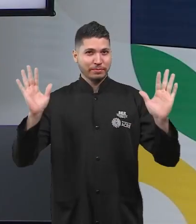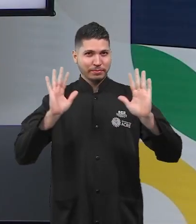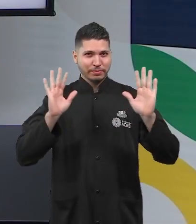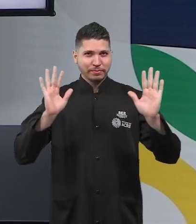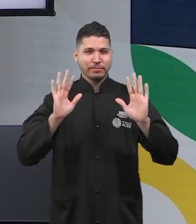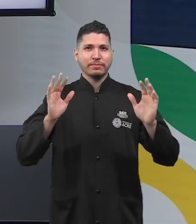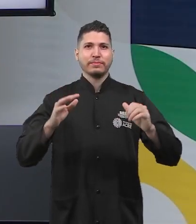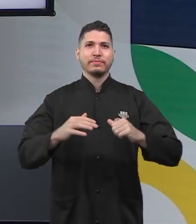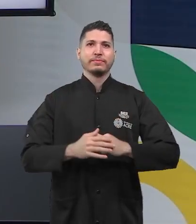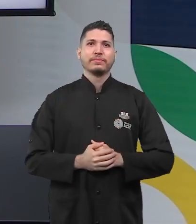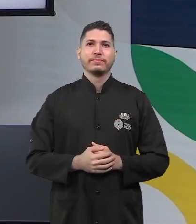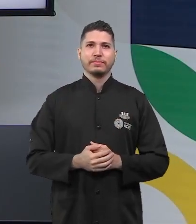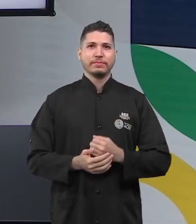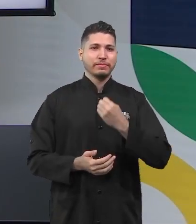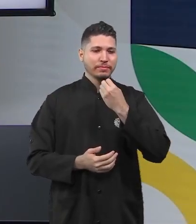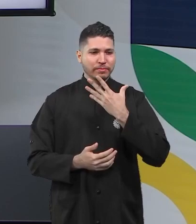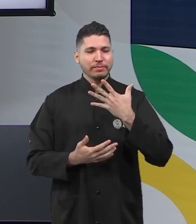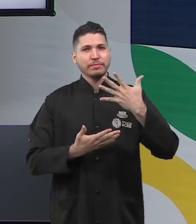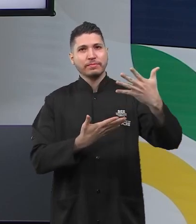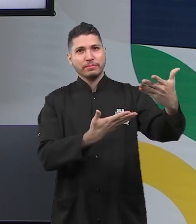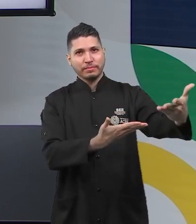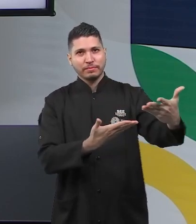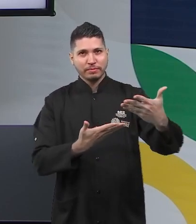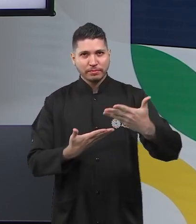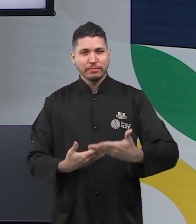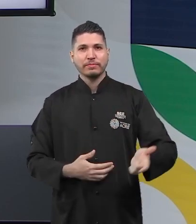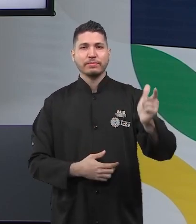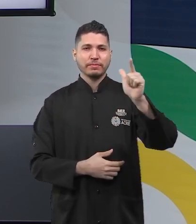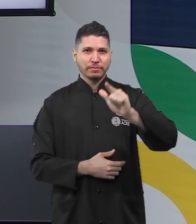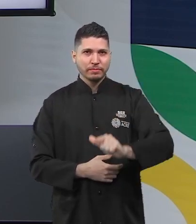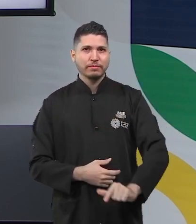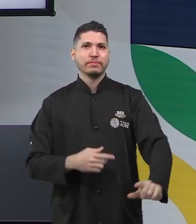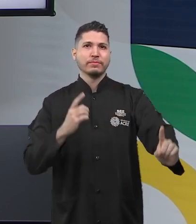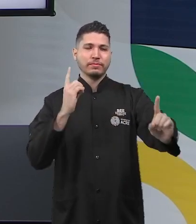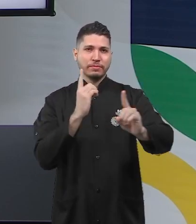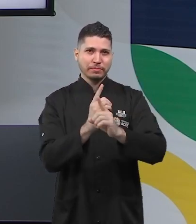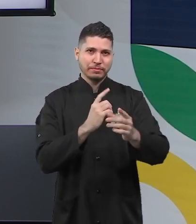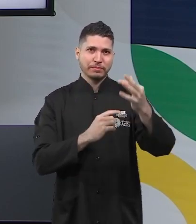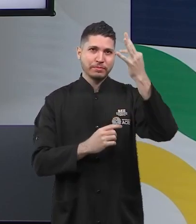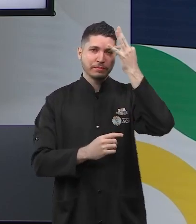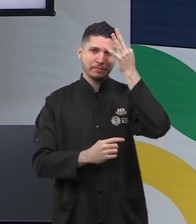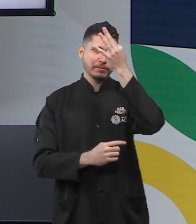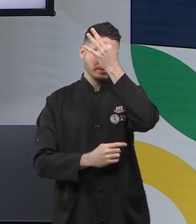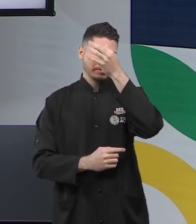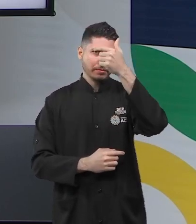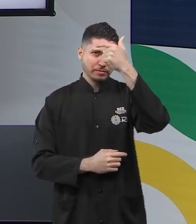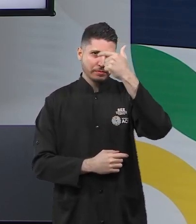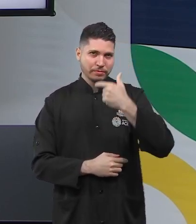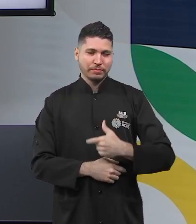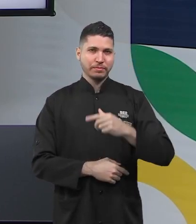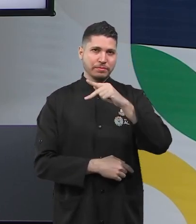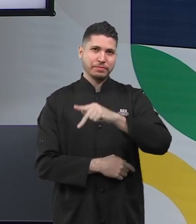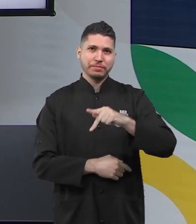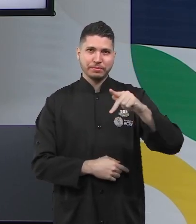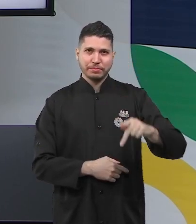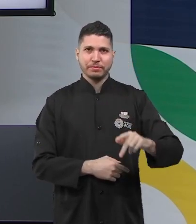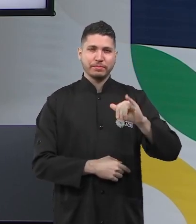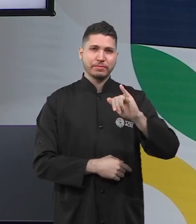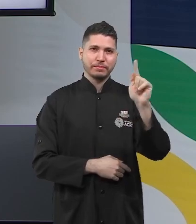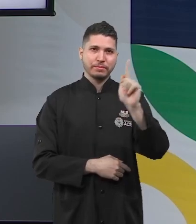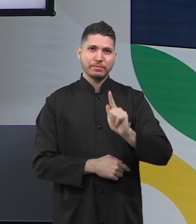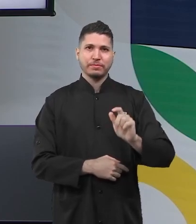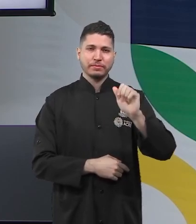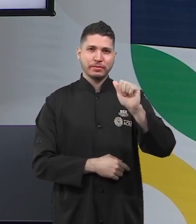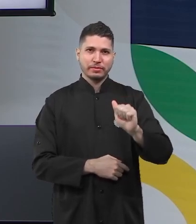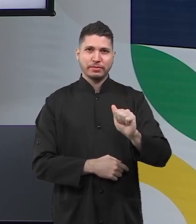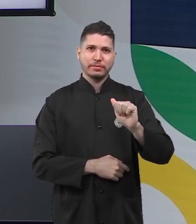Olá, bem-vindos e bem-vindas a mais um encontro com a filosofia. Sou o professor Isaías e hoje nós